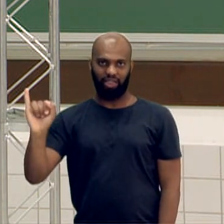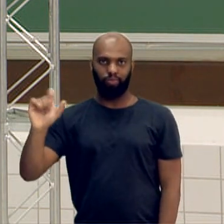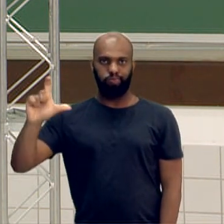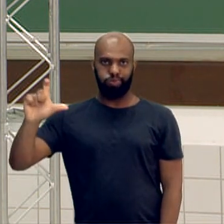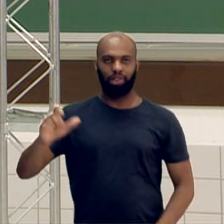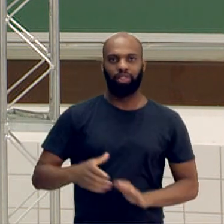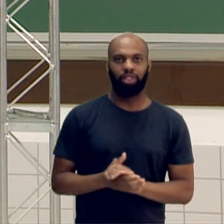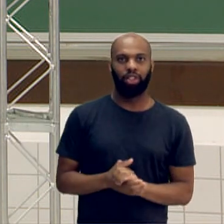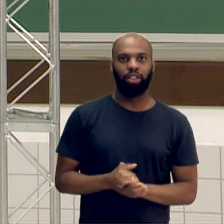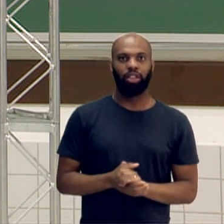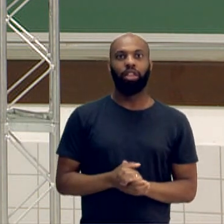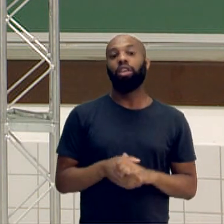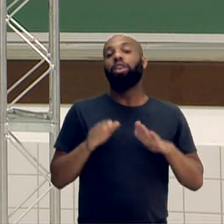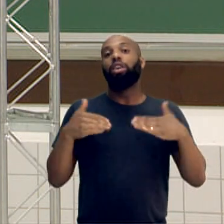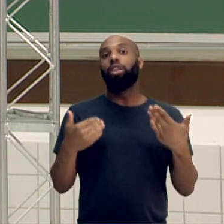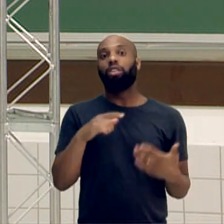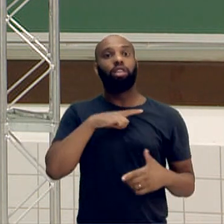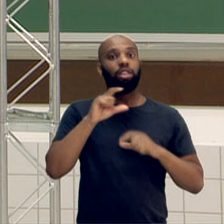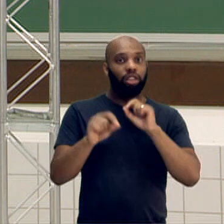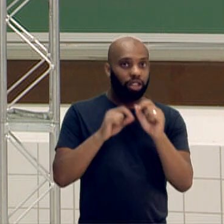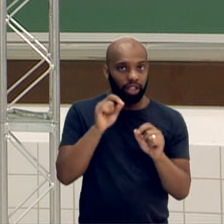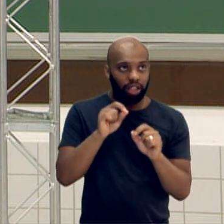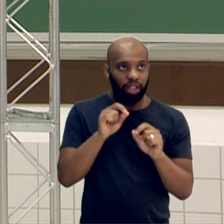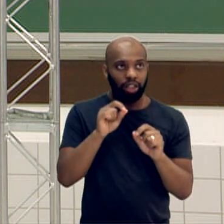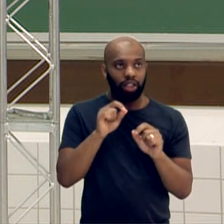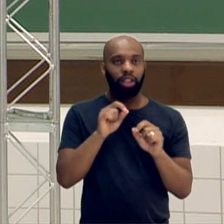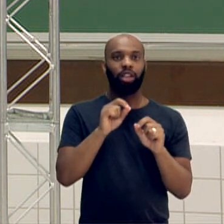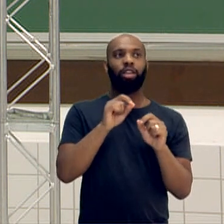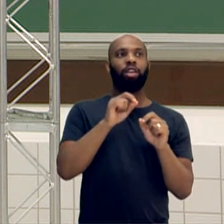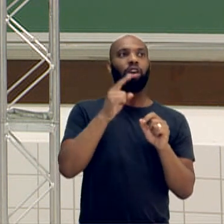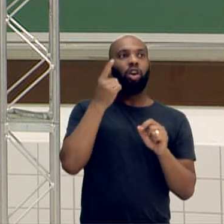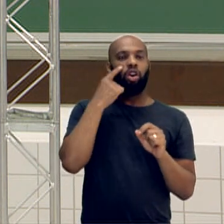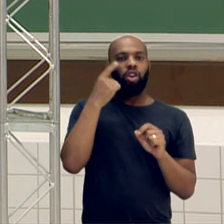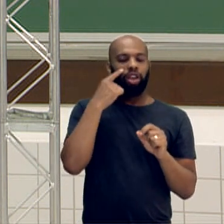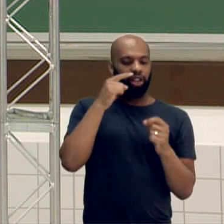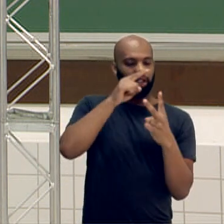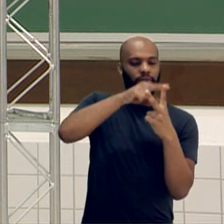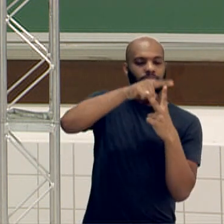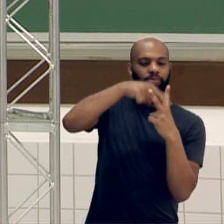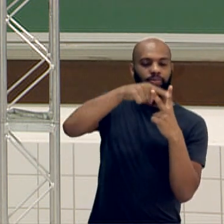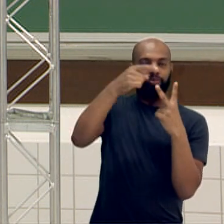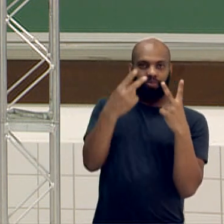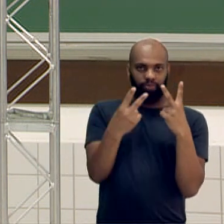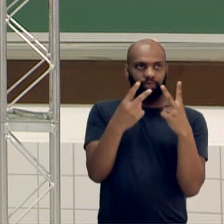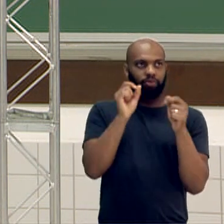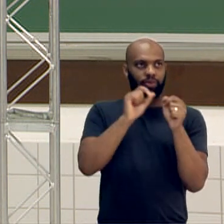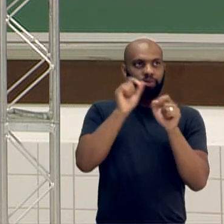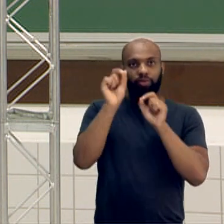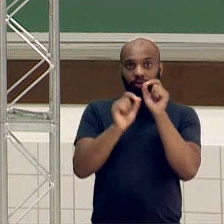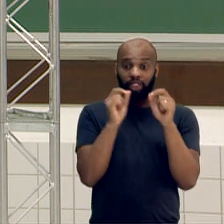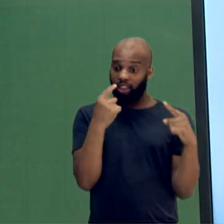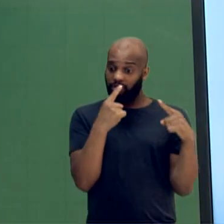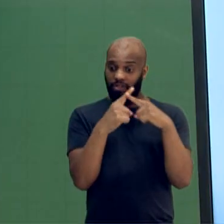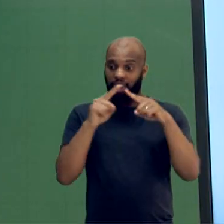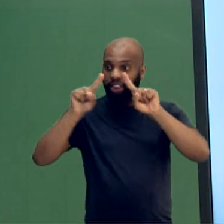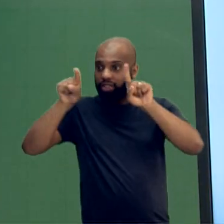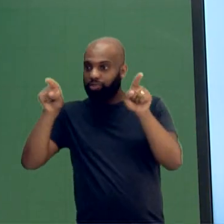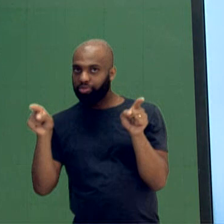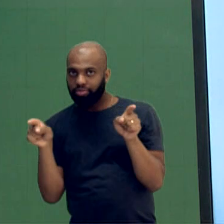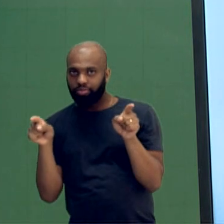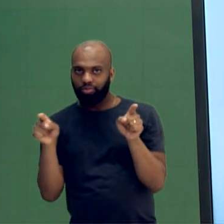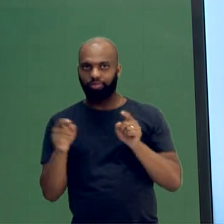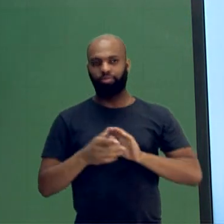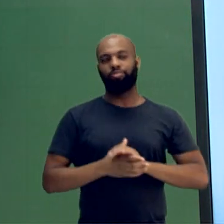como queiram, né? É a mesma definição para o número 3. Olha só, eu tenho então aqui raiz